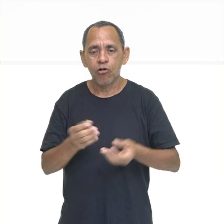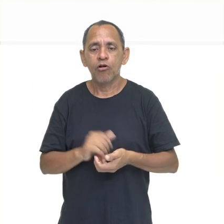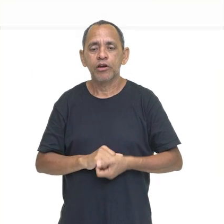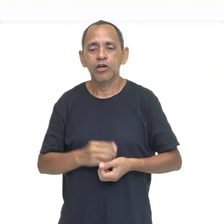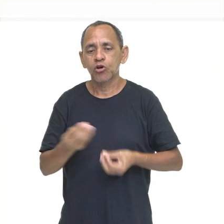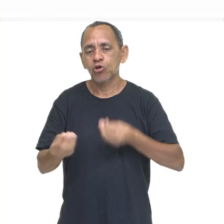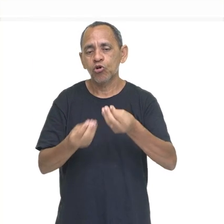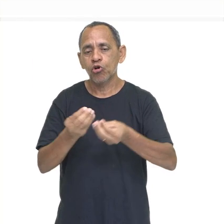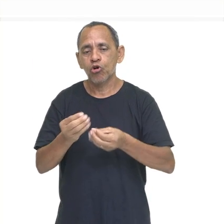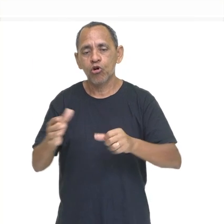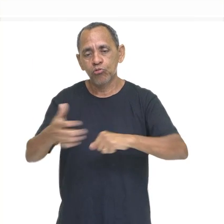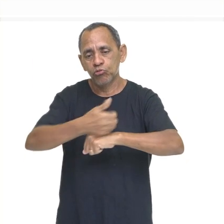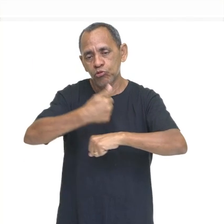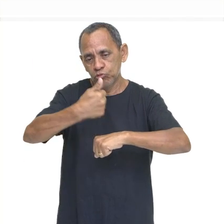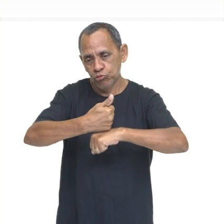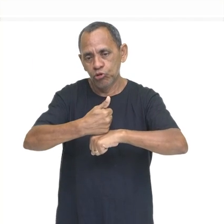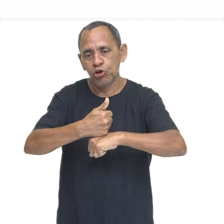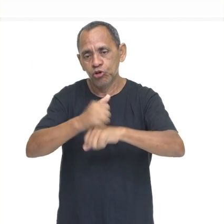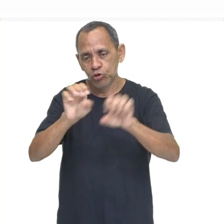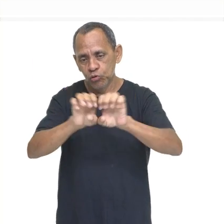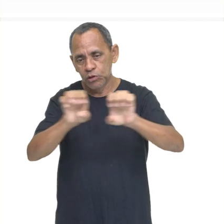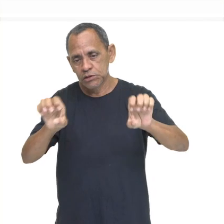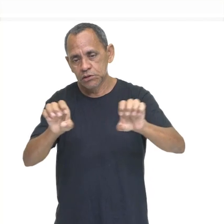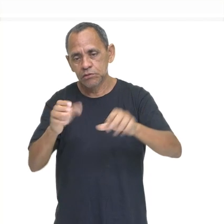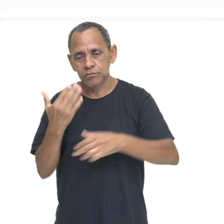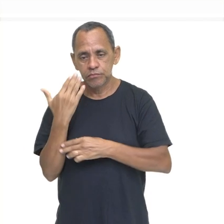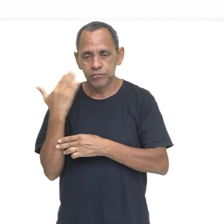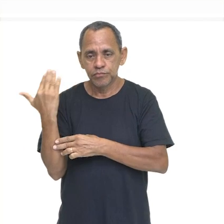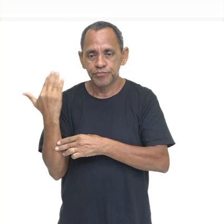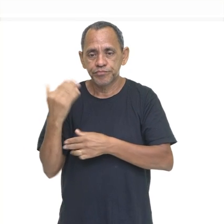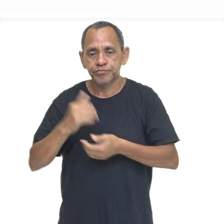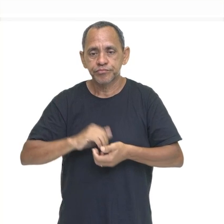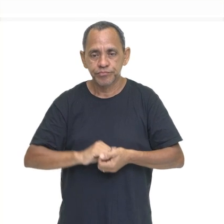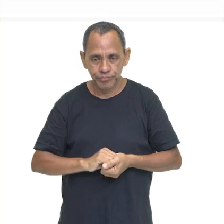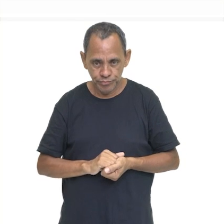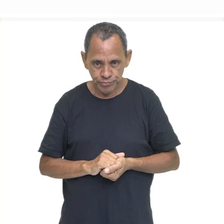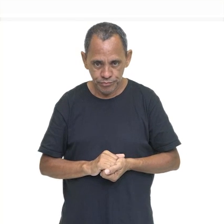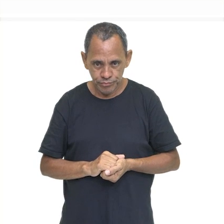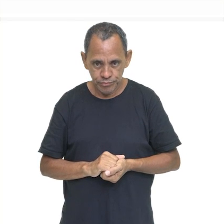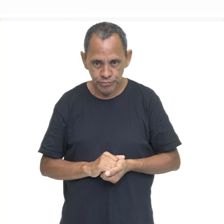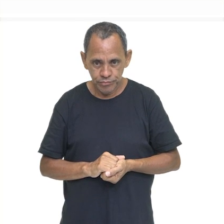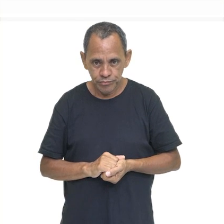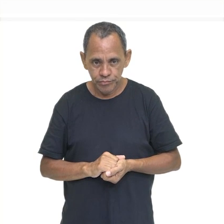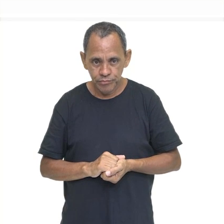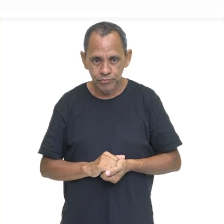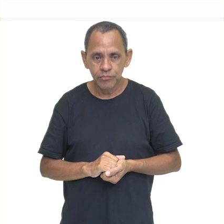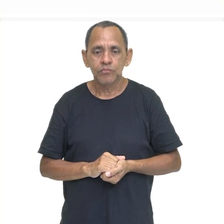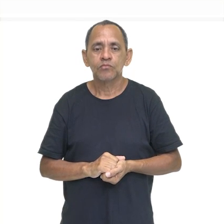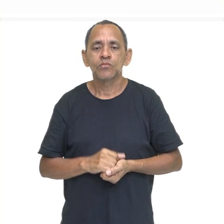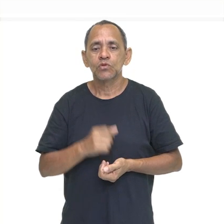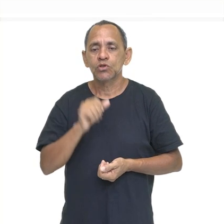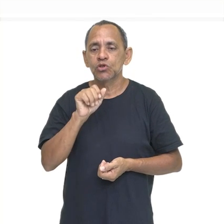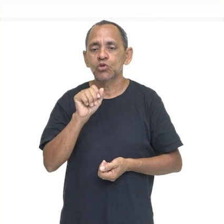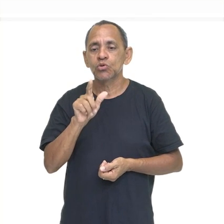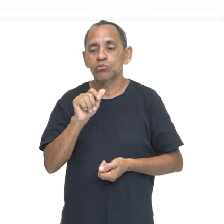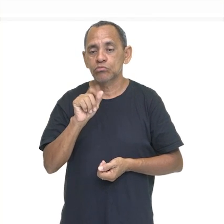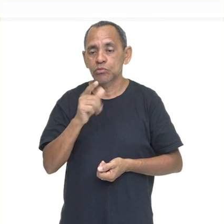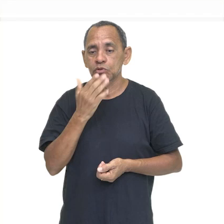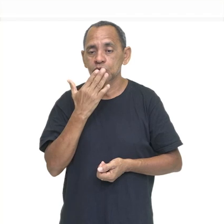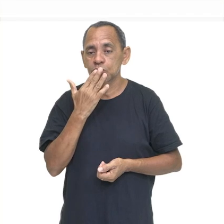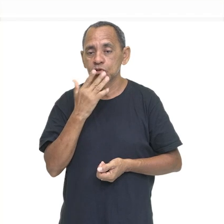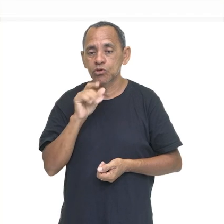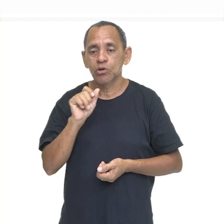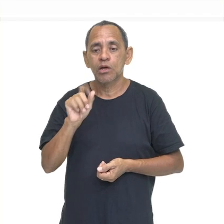nossa função naqueles moldes né vou utilizar aqui o azul o